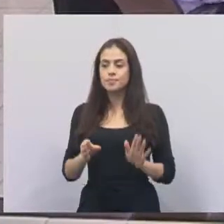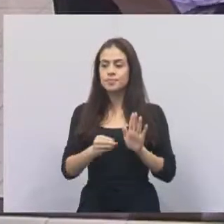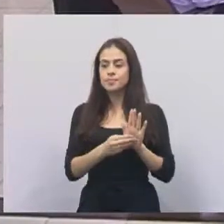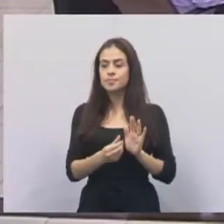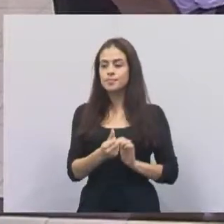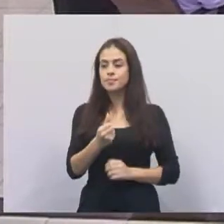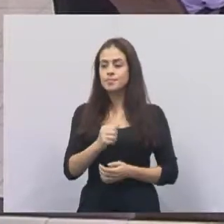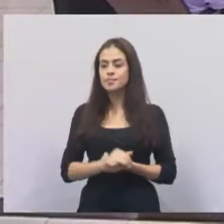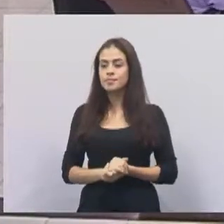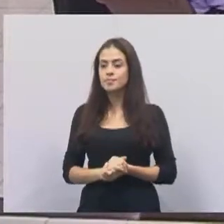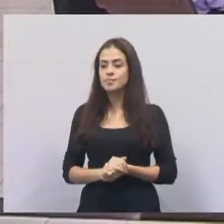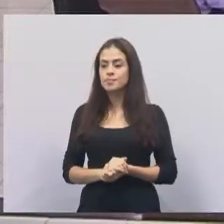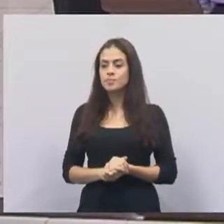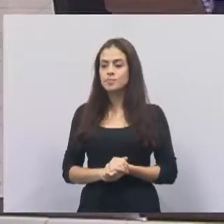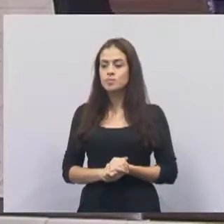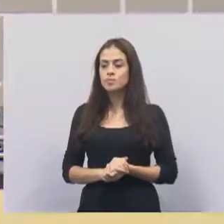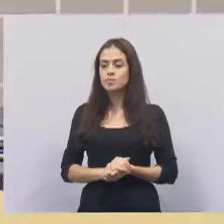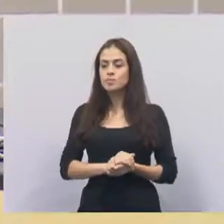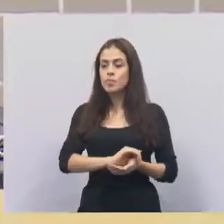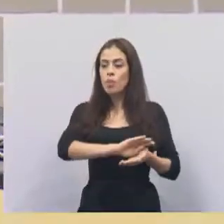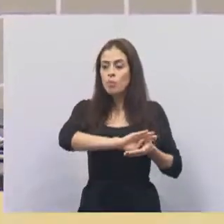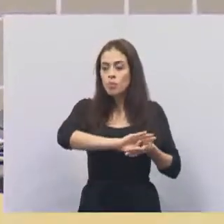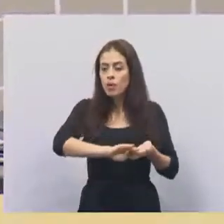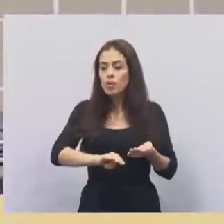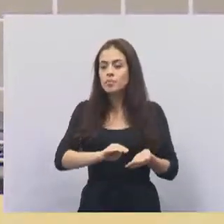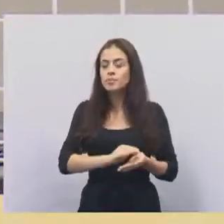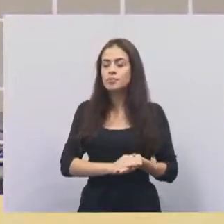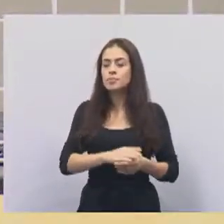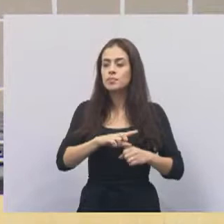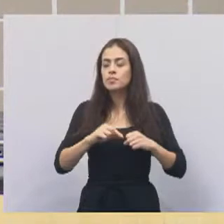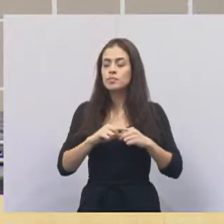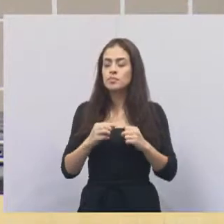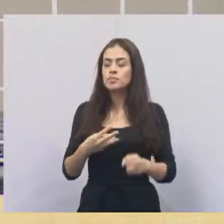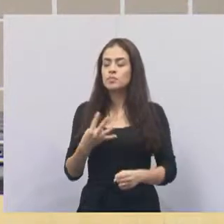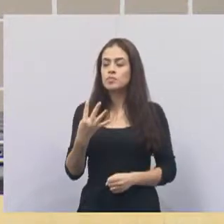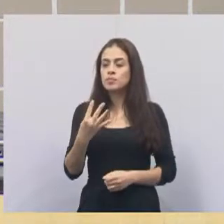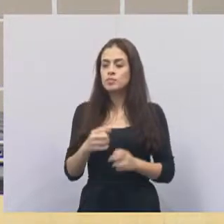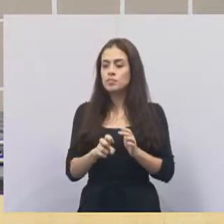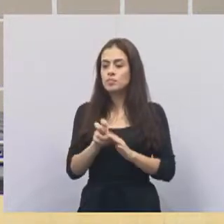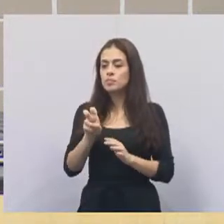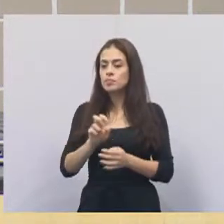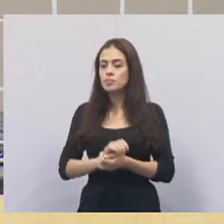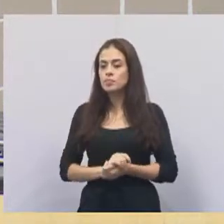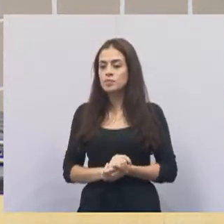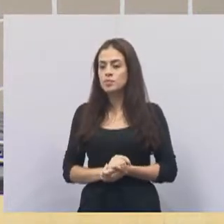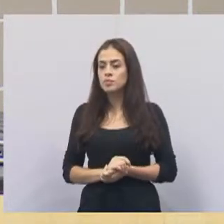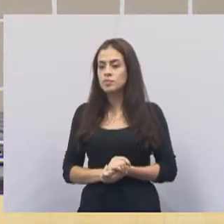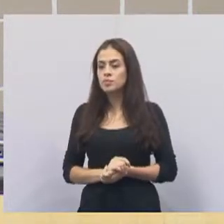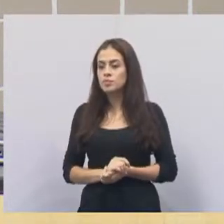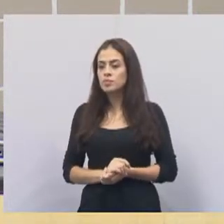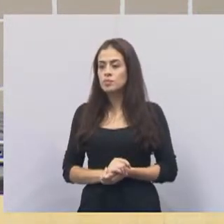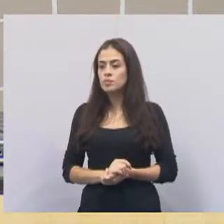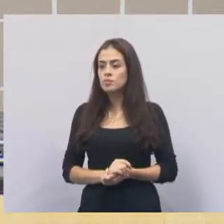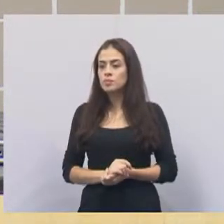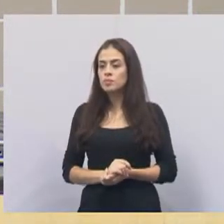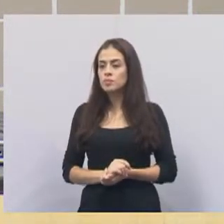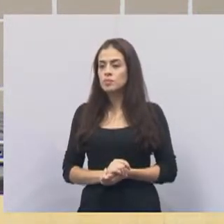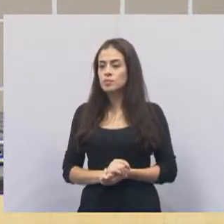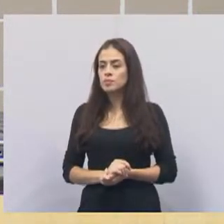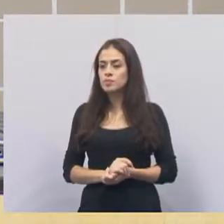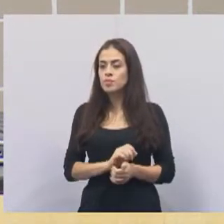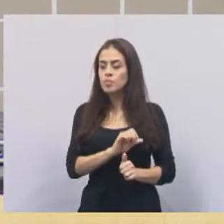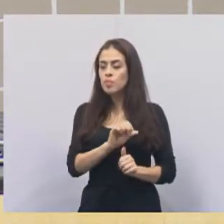ficou suprimidos artigo quarto e quinto do projeto de Lenha em epígrafe procedendo-se então